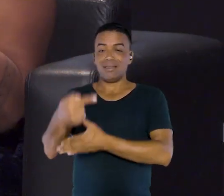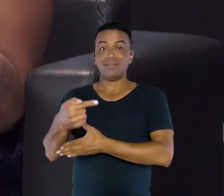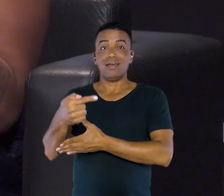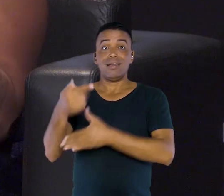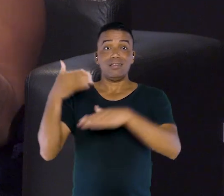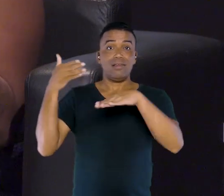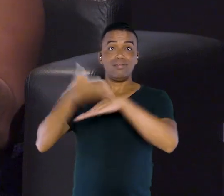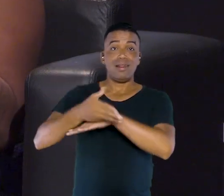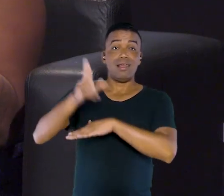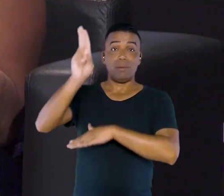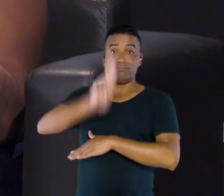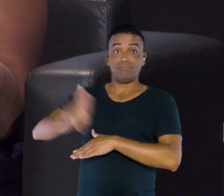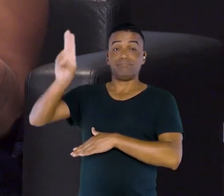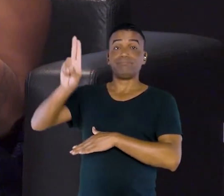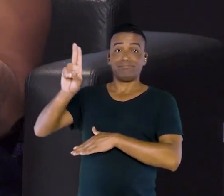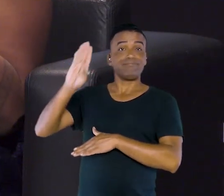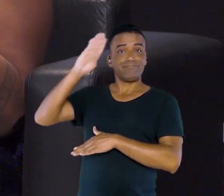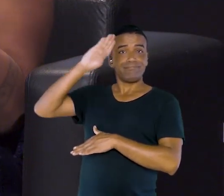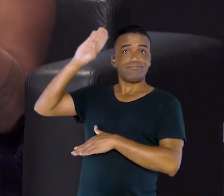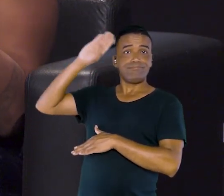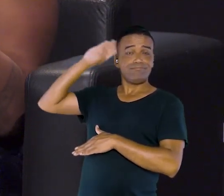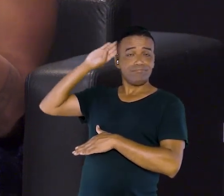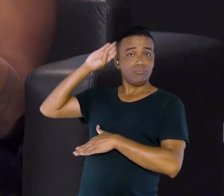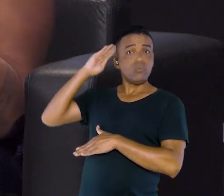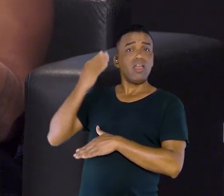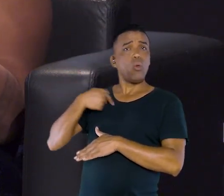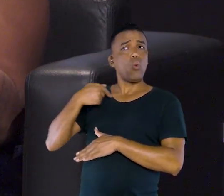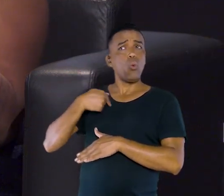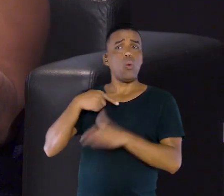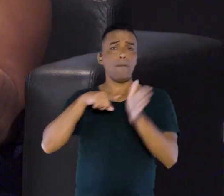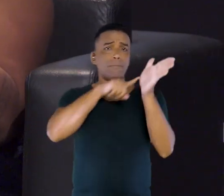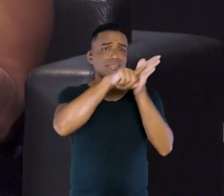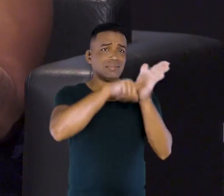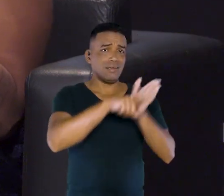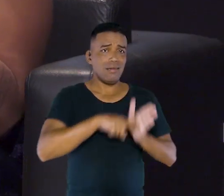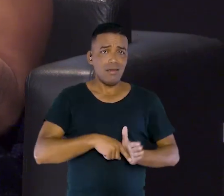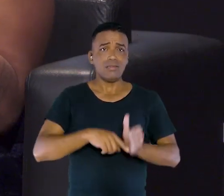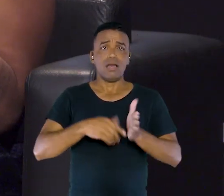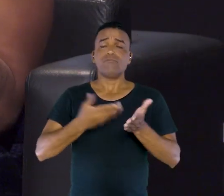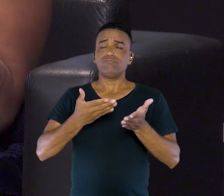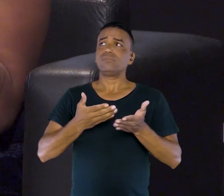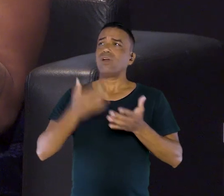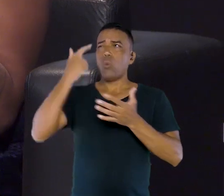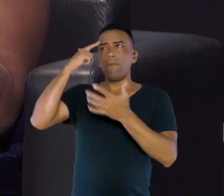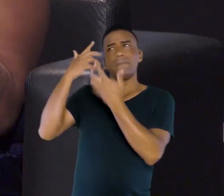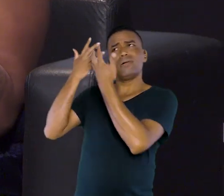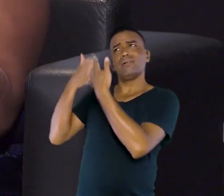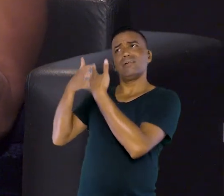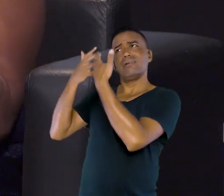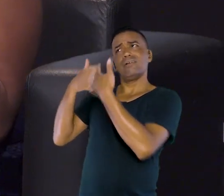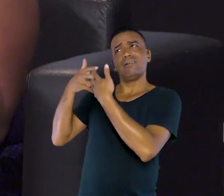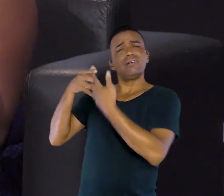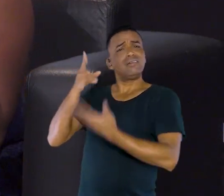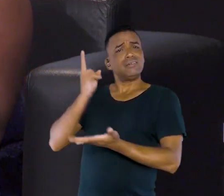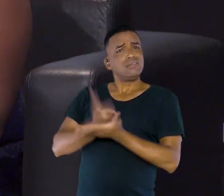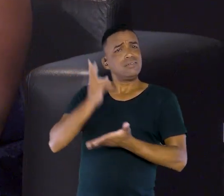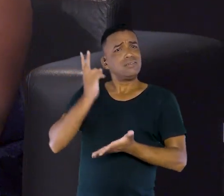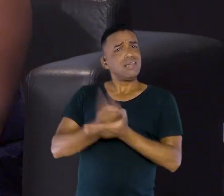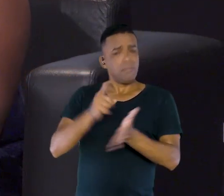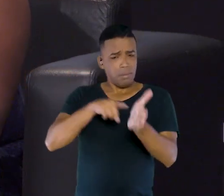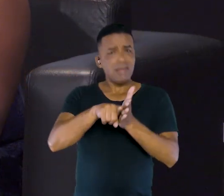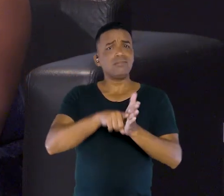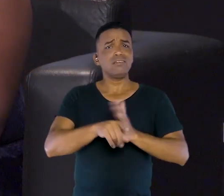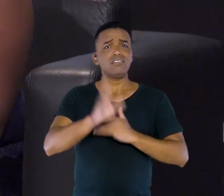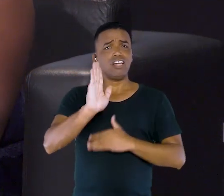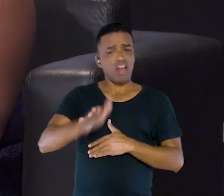2017, quando eu entrei para a academia, que eu me considerei pesquisadora, e eu refleti, caramba, sempre